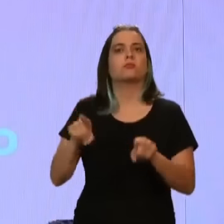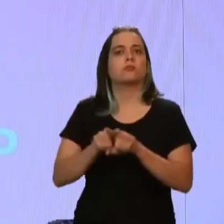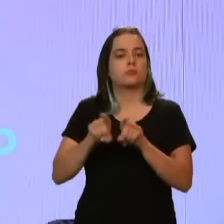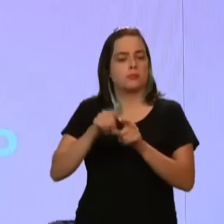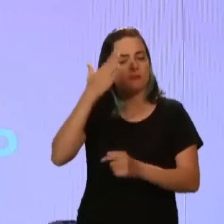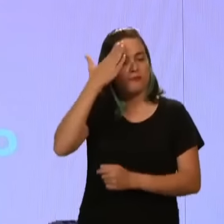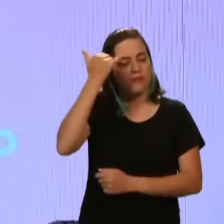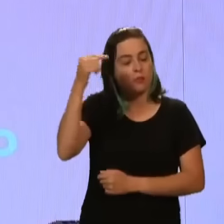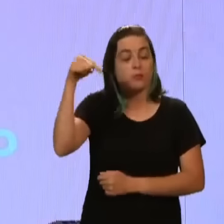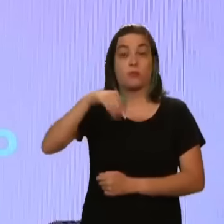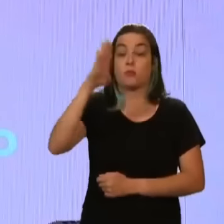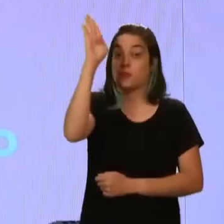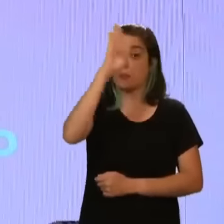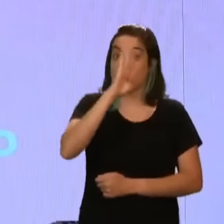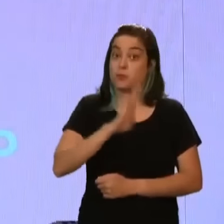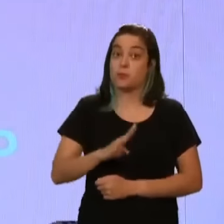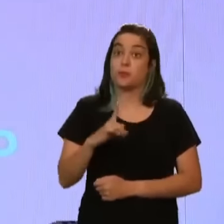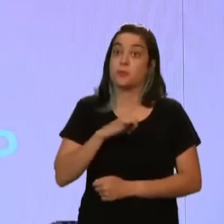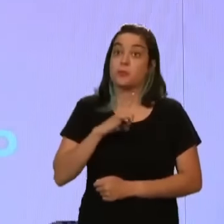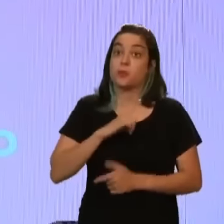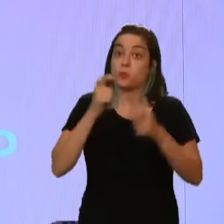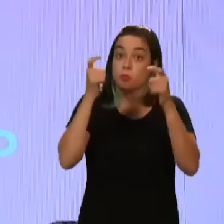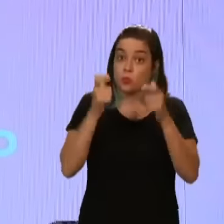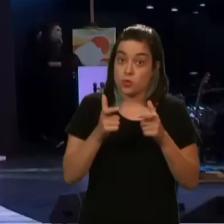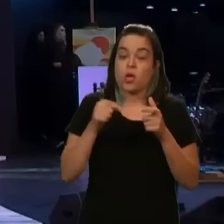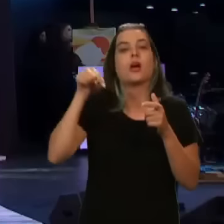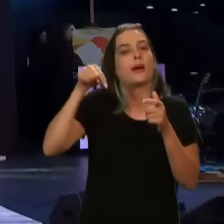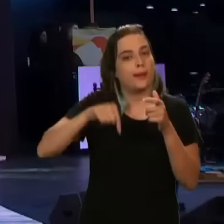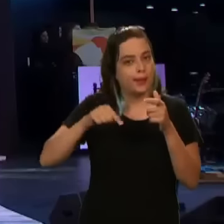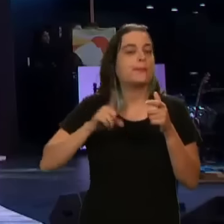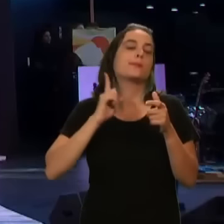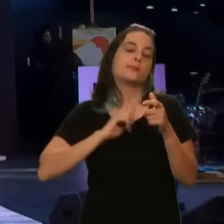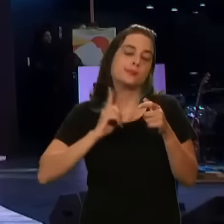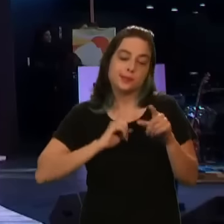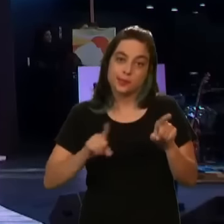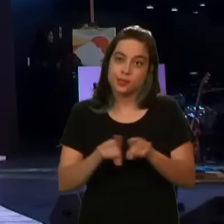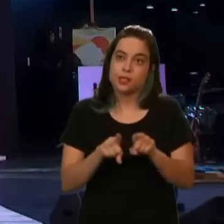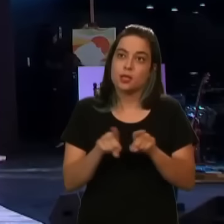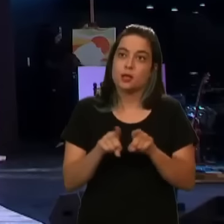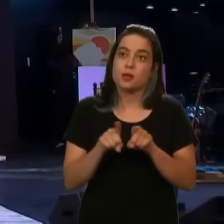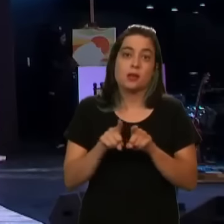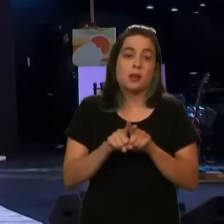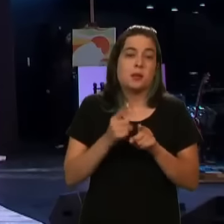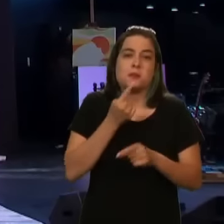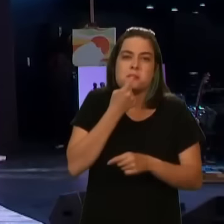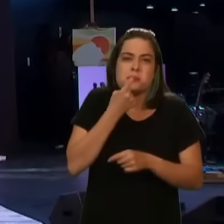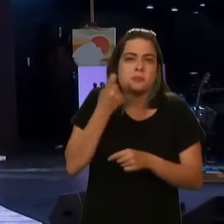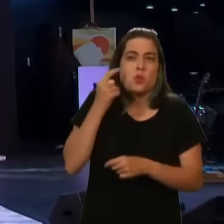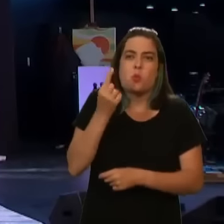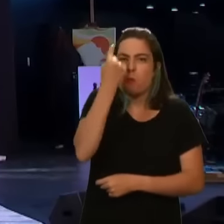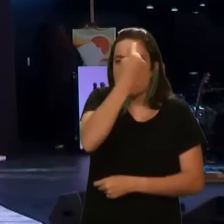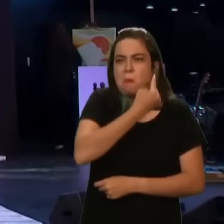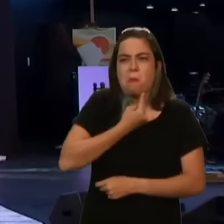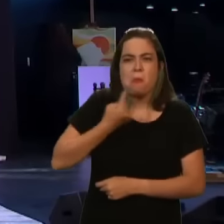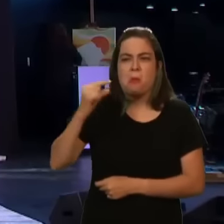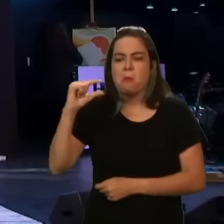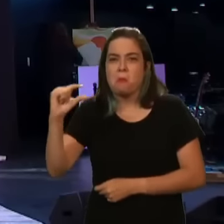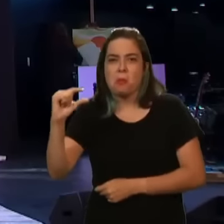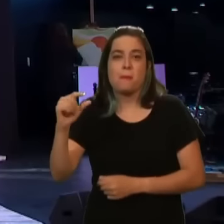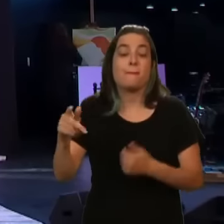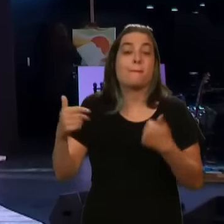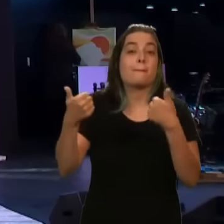é o topázio, que fica numa mina só, aqui em Minas Gerais. E fica a uma hora e pouco daqui, gente, pertinho da cidade